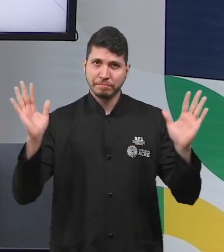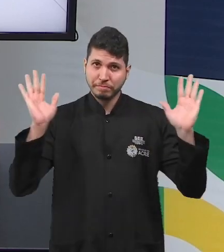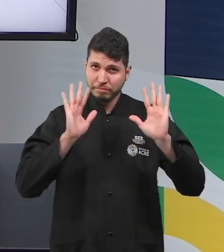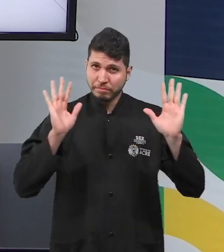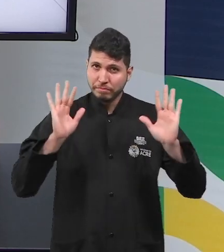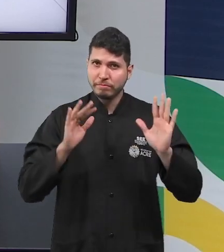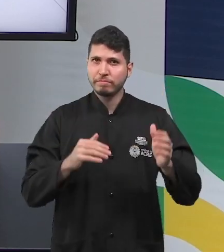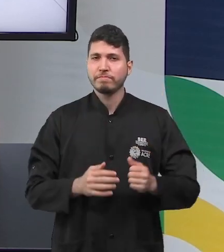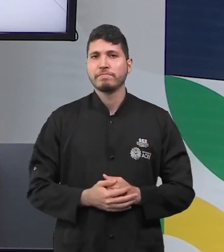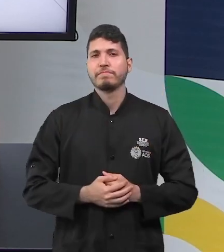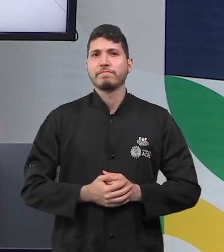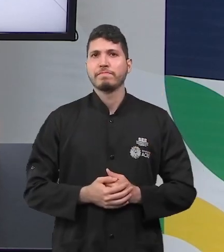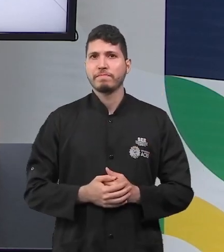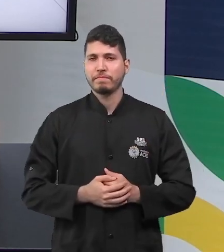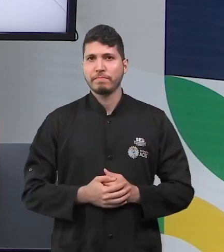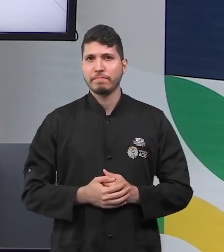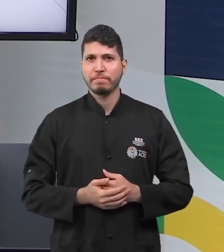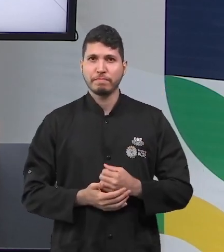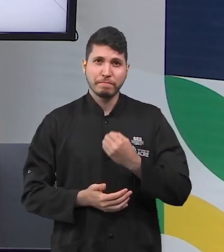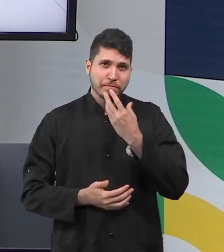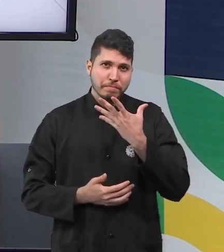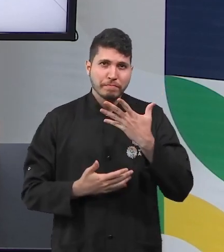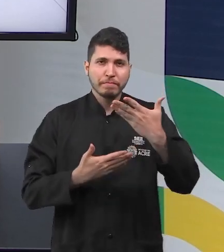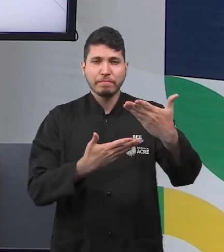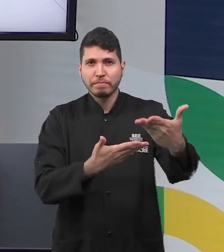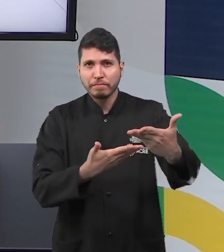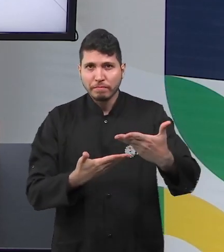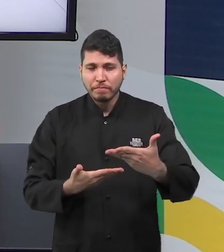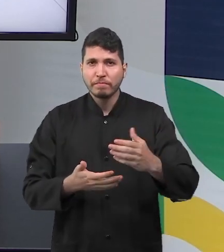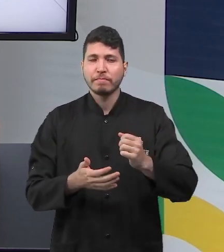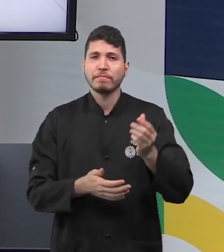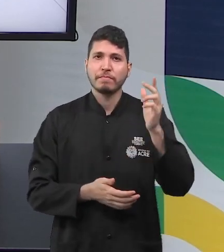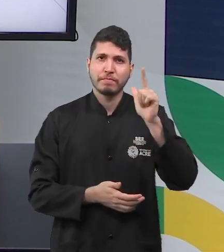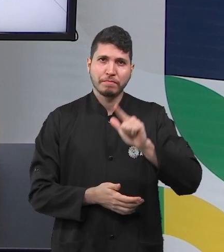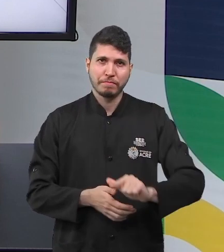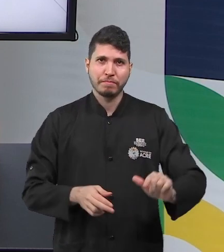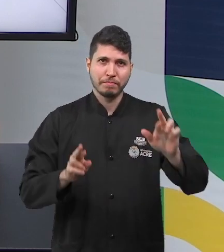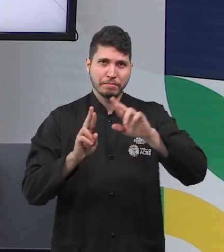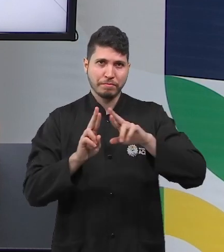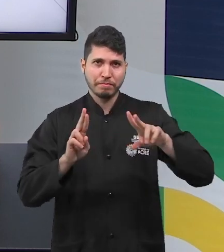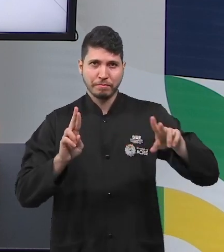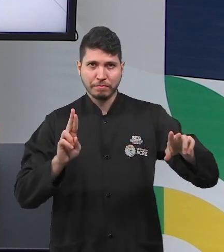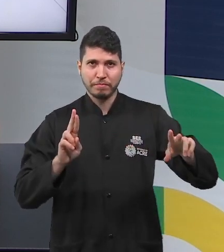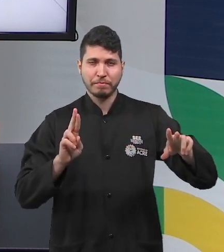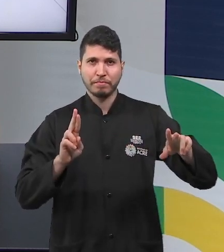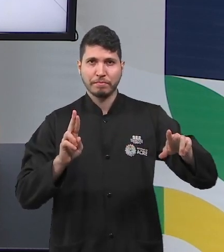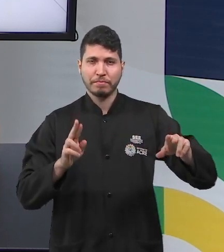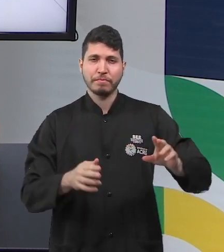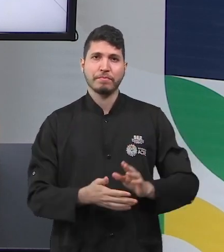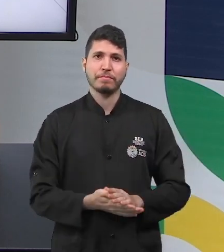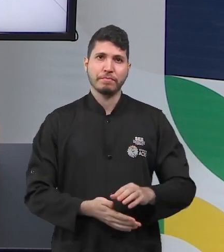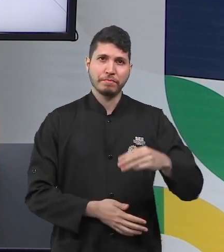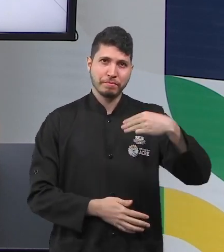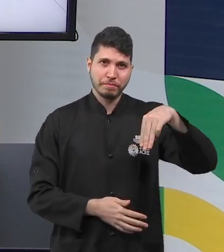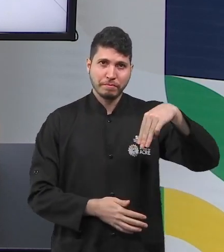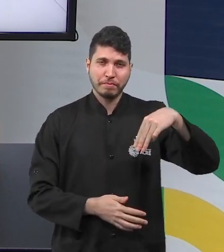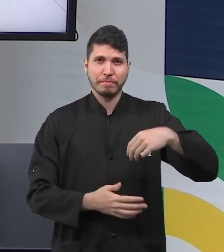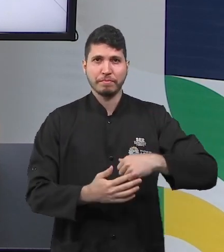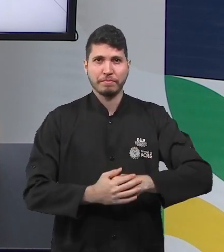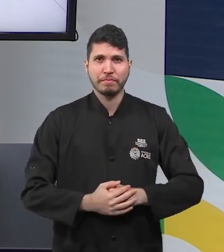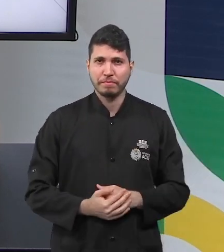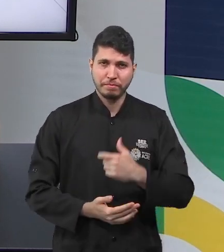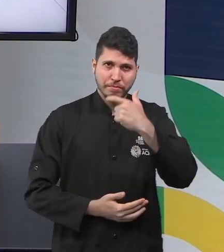Olá, seja muito bem-vindo a mais uma rota de aprofundamento de matemática. Eu sou o